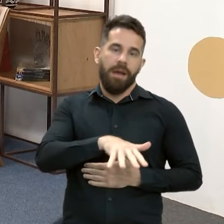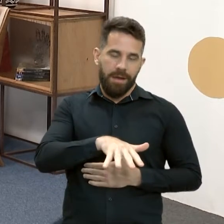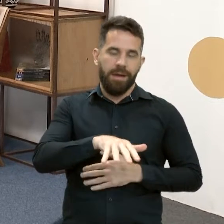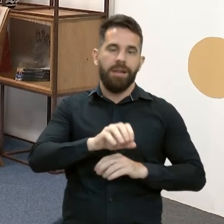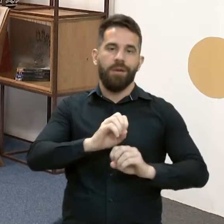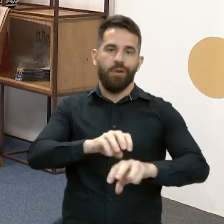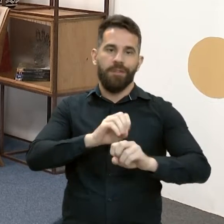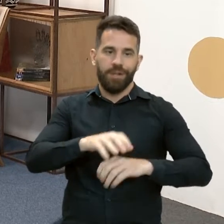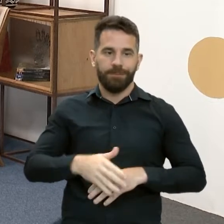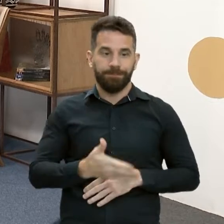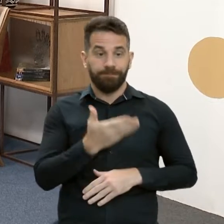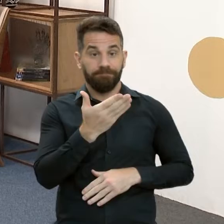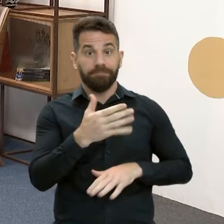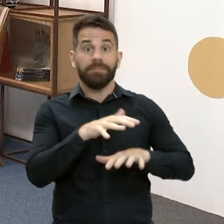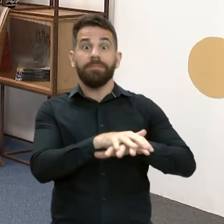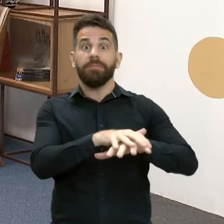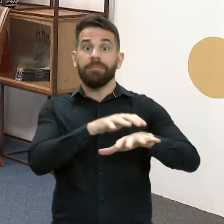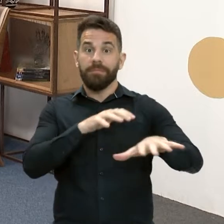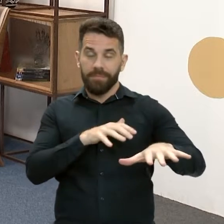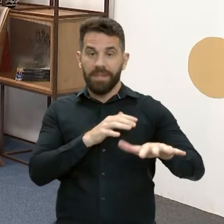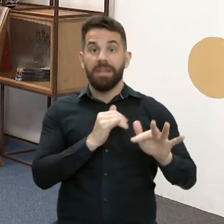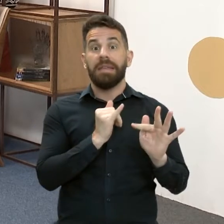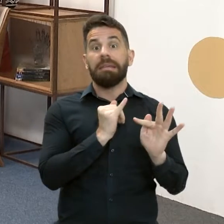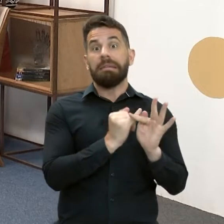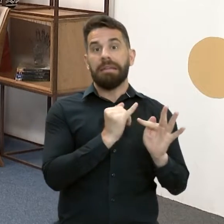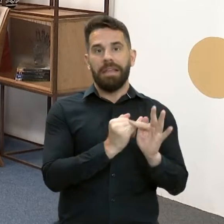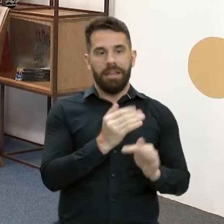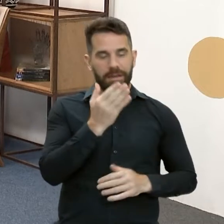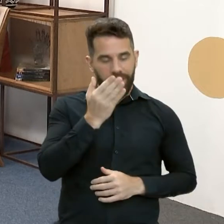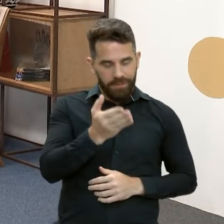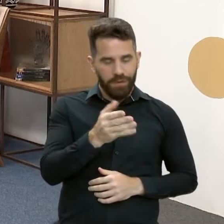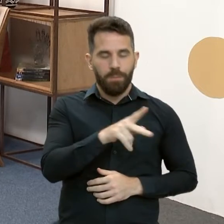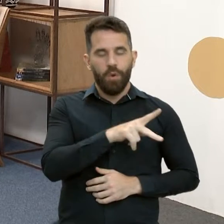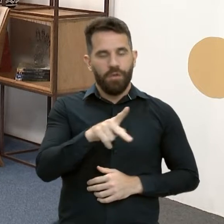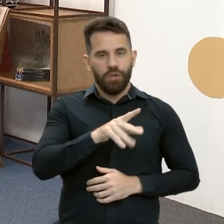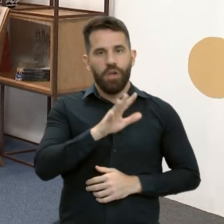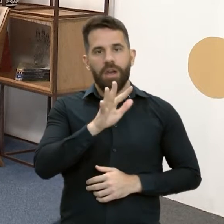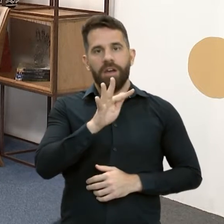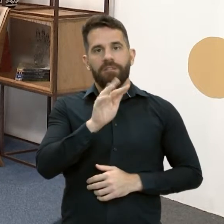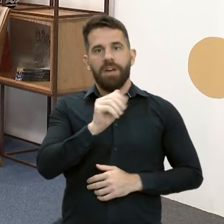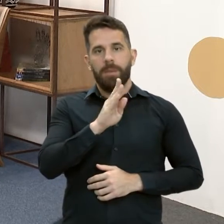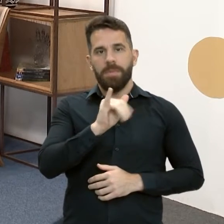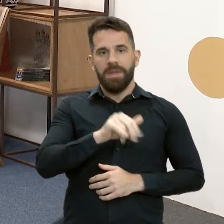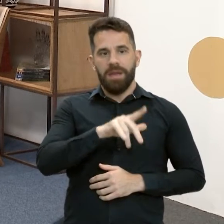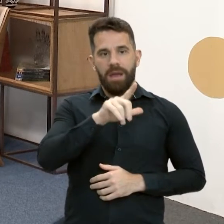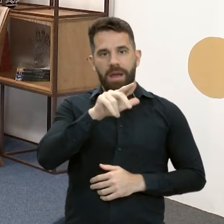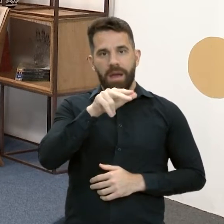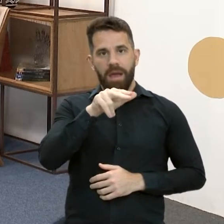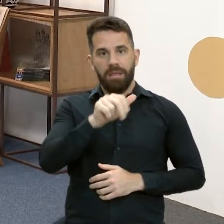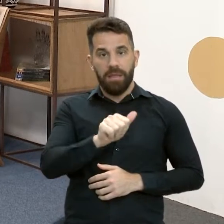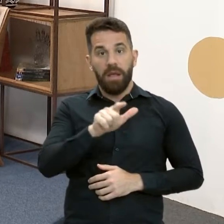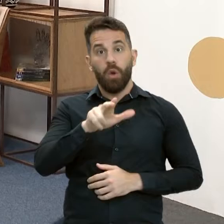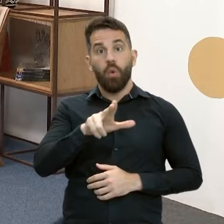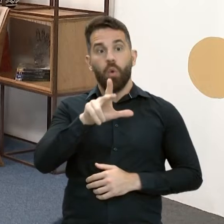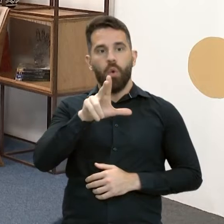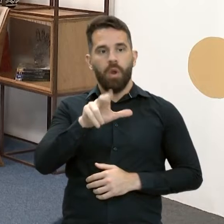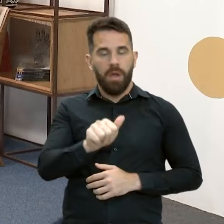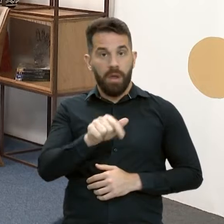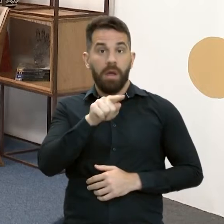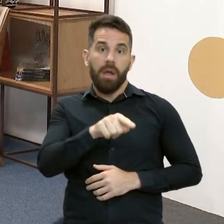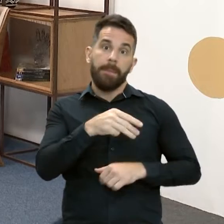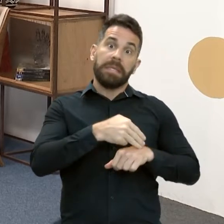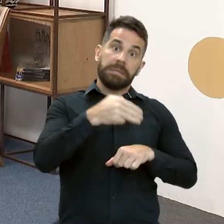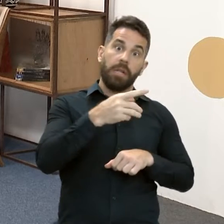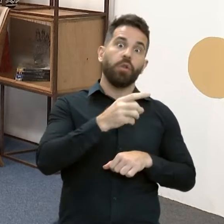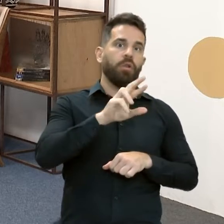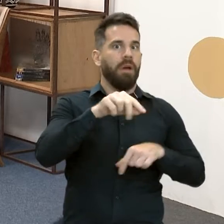remota recebemos a professora do Instituto Federal de Goiás, Fabiana Lula. Ela concluiu o mestrado e o doutorado aqui na UFG.